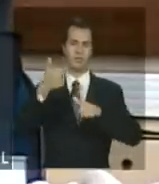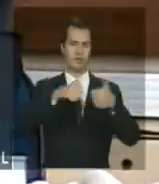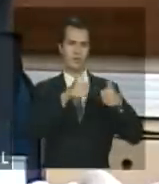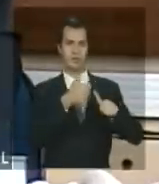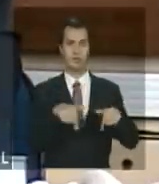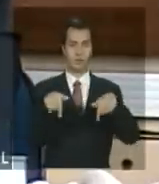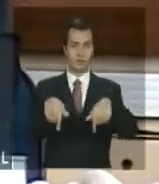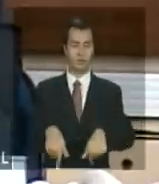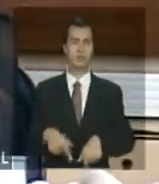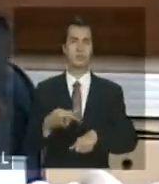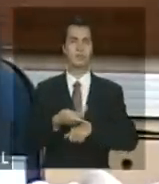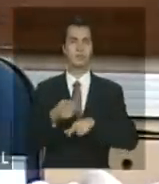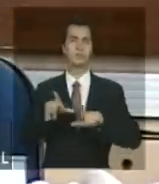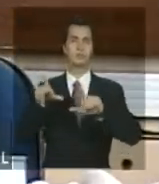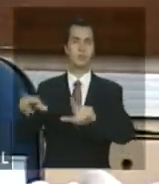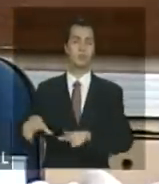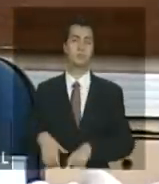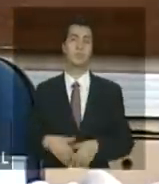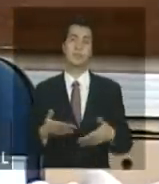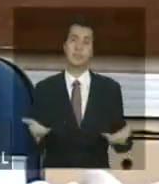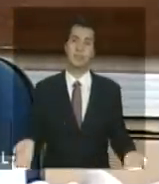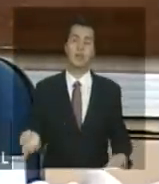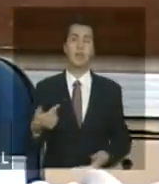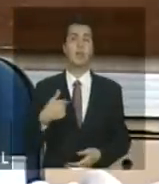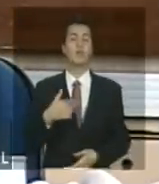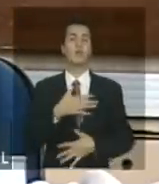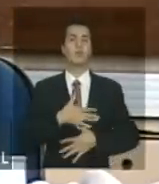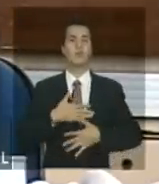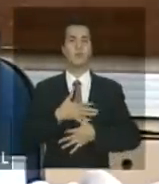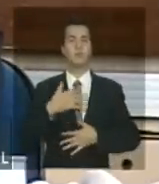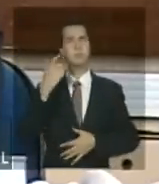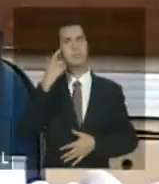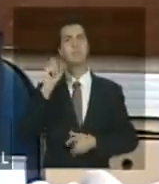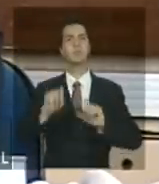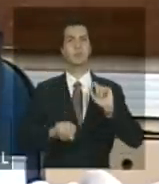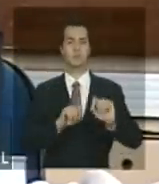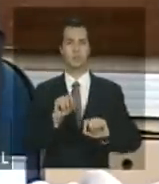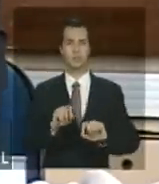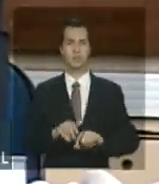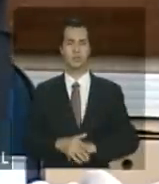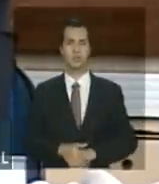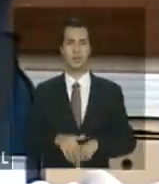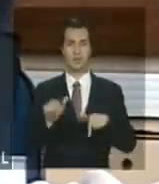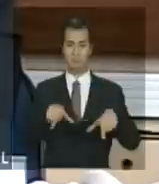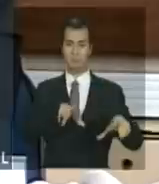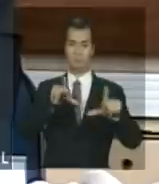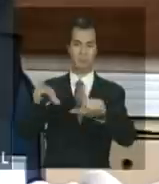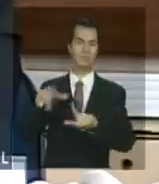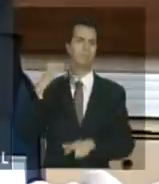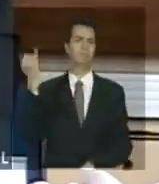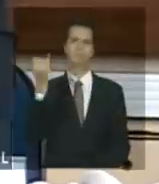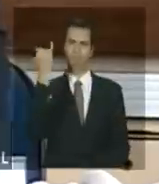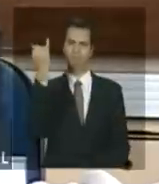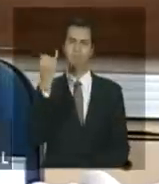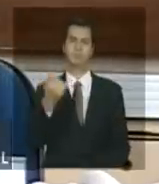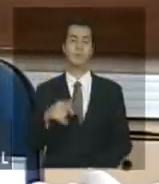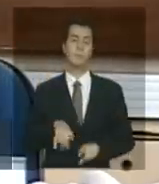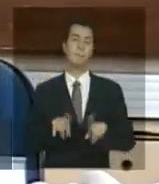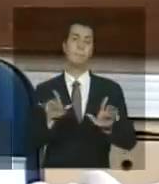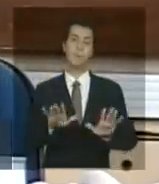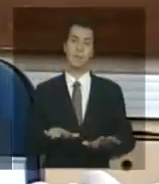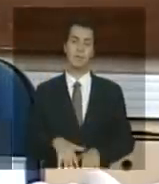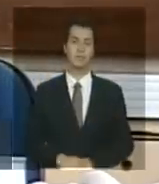no prêmio. Então, só por isso, eu considero que esse prêmio seja muito importante. No